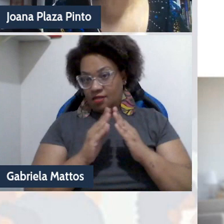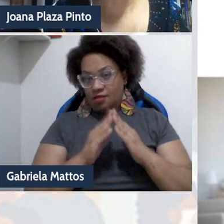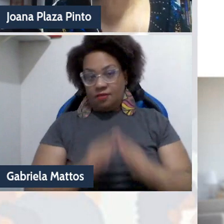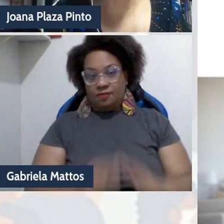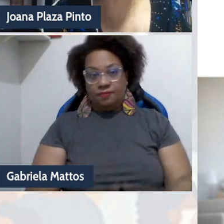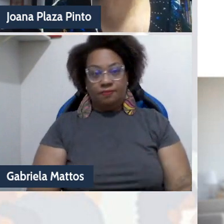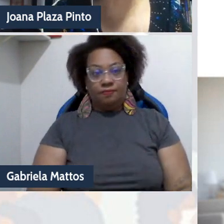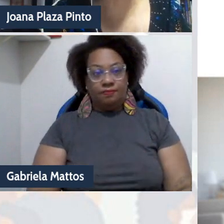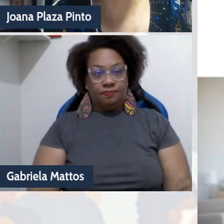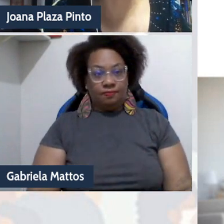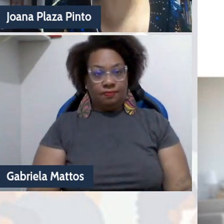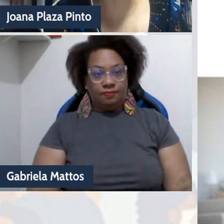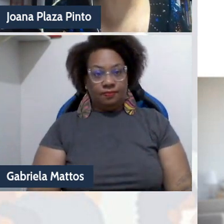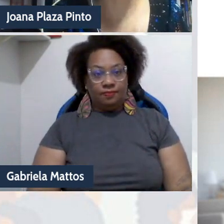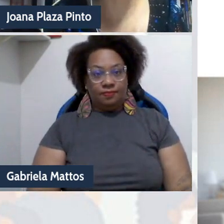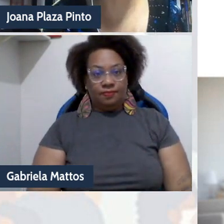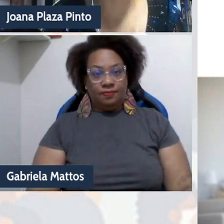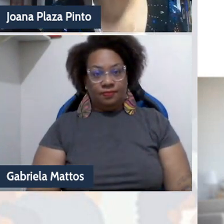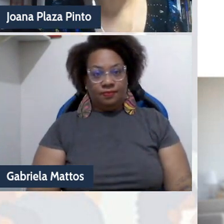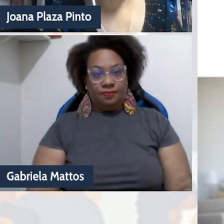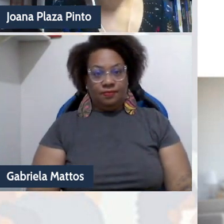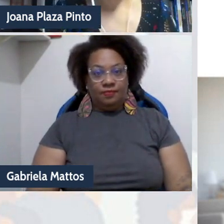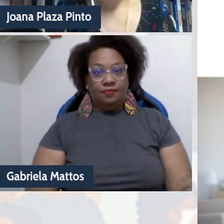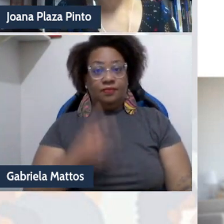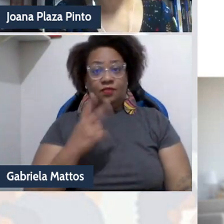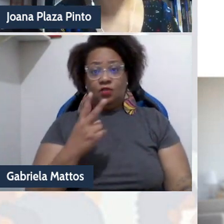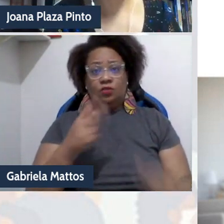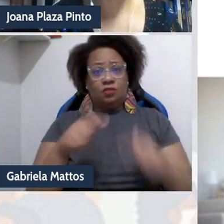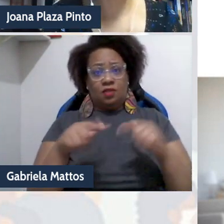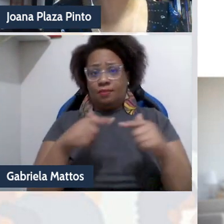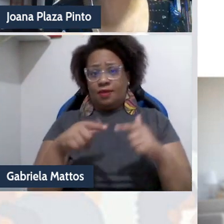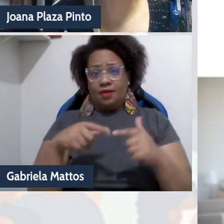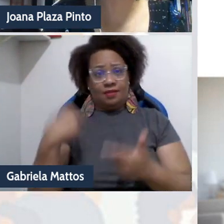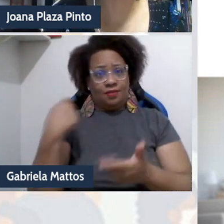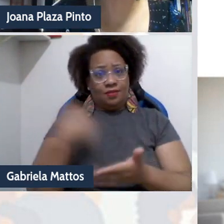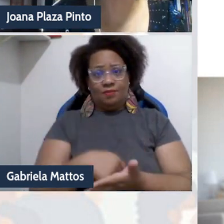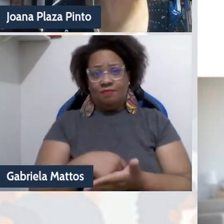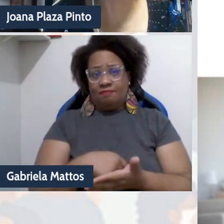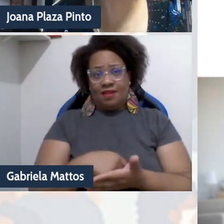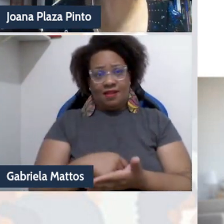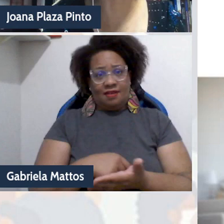Então, são duas atividades que não costumam ser remuneradas e